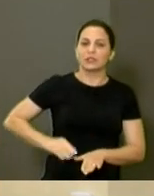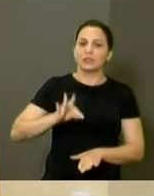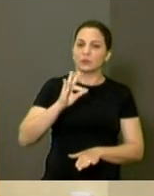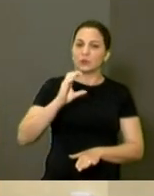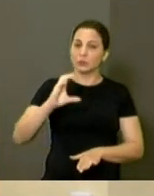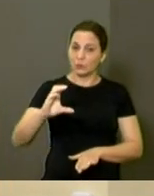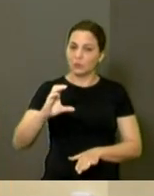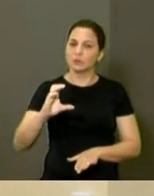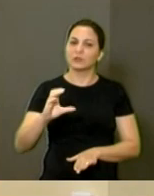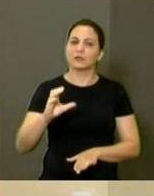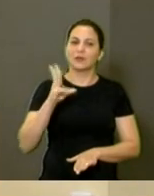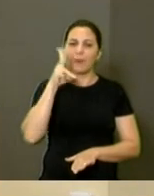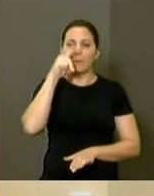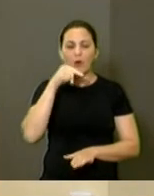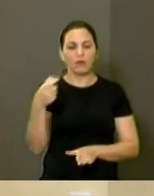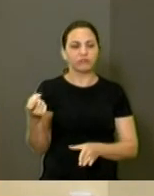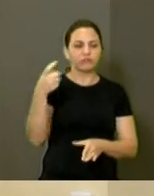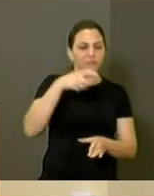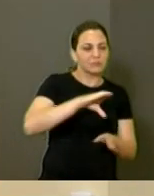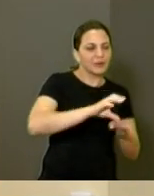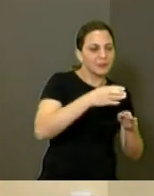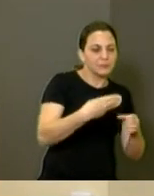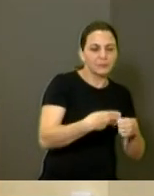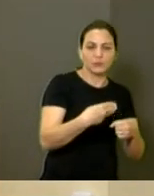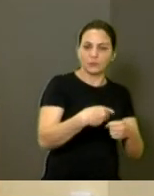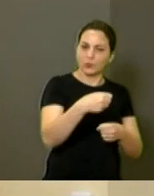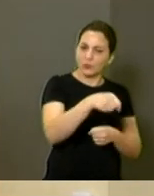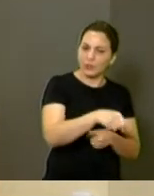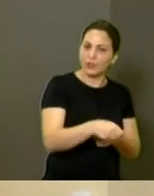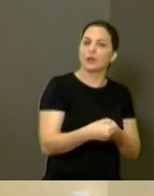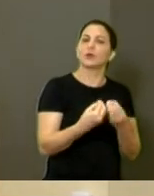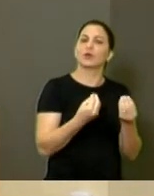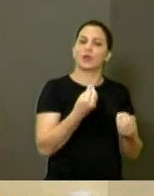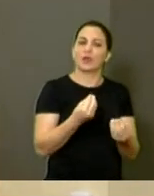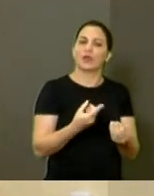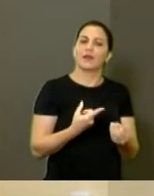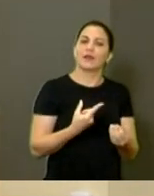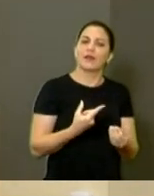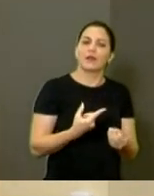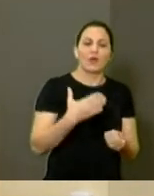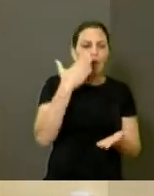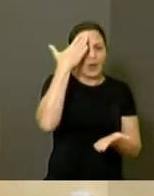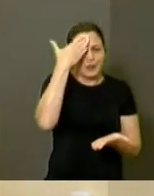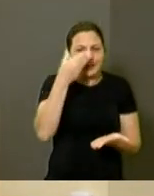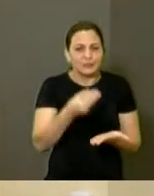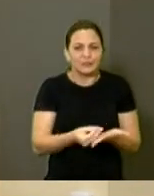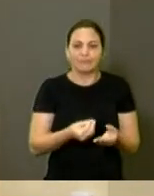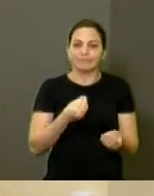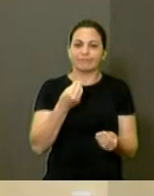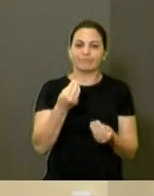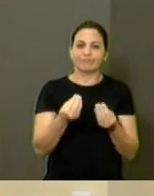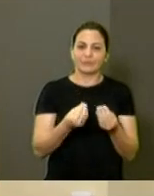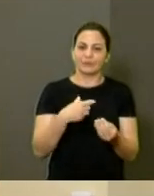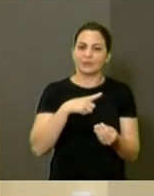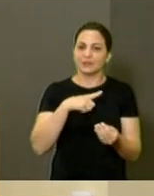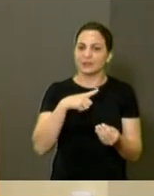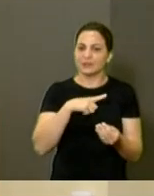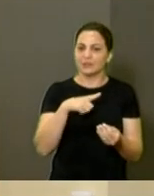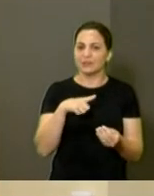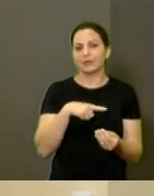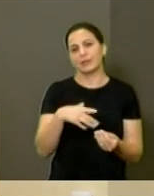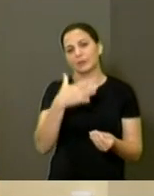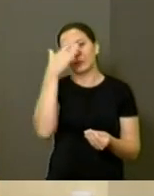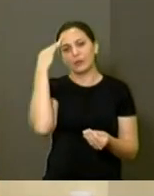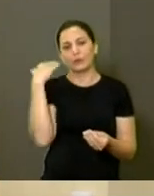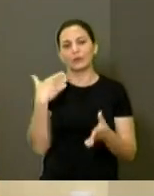demora para que as contas venham para essa casa porque repito custo acreditar que possa estar tendo por parte de